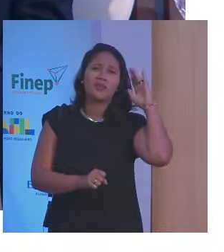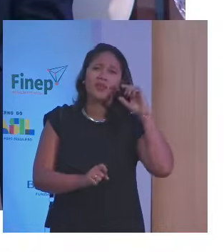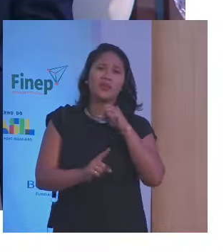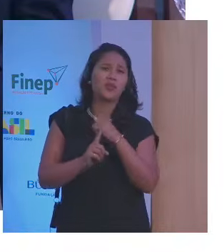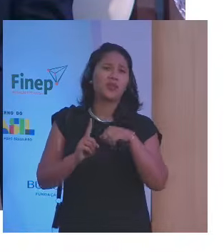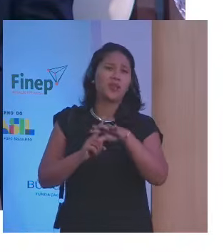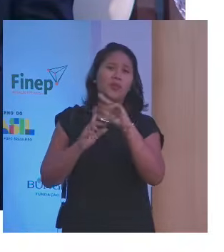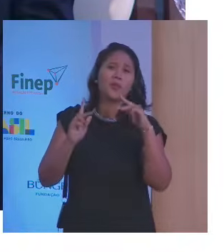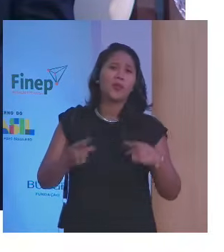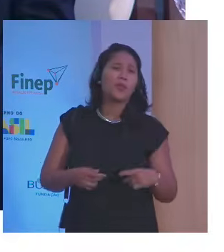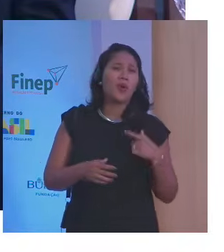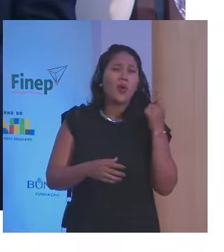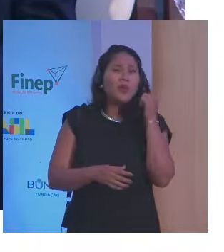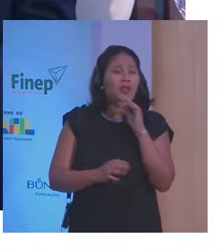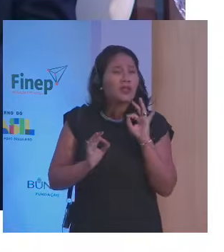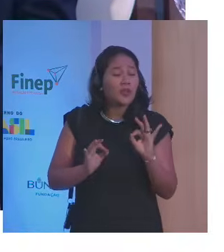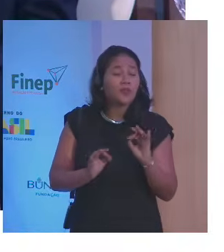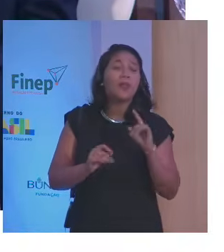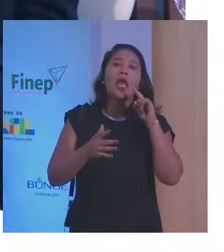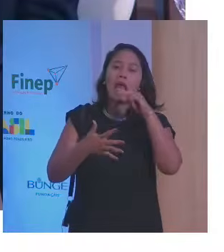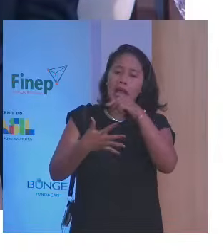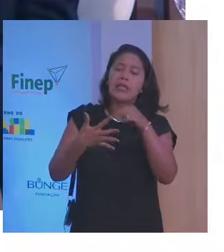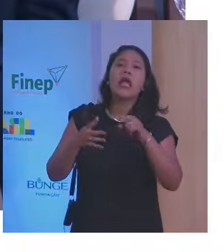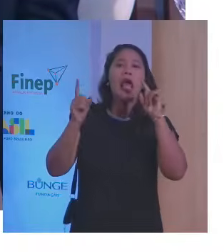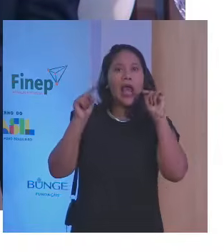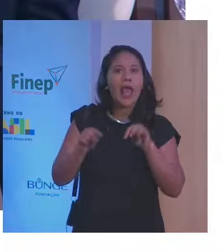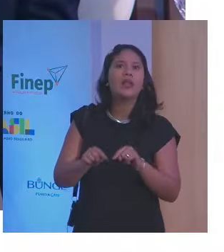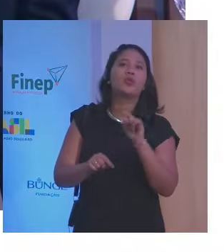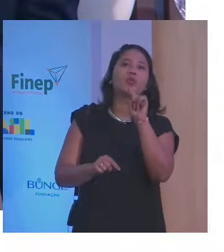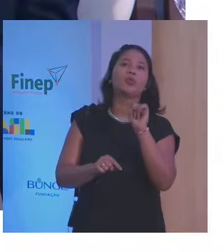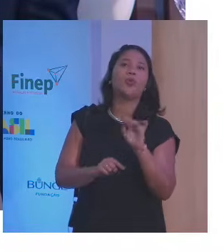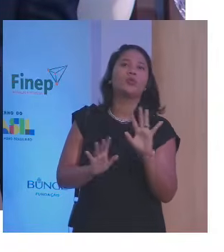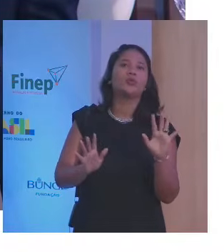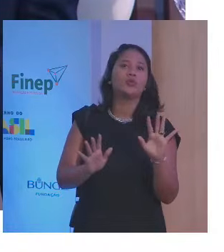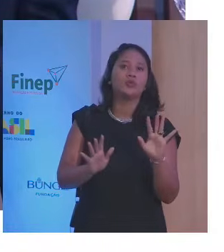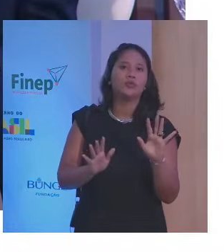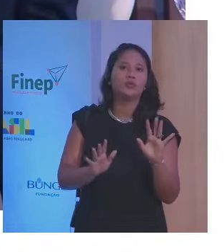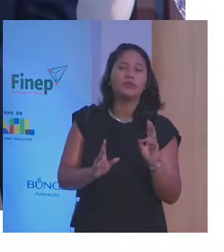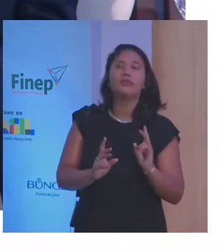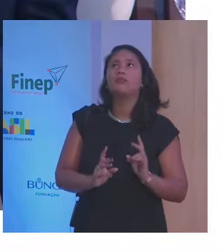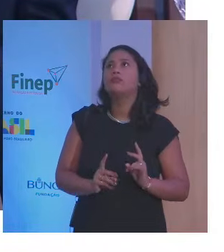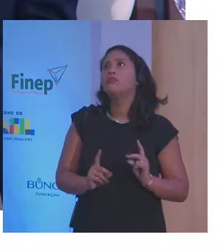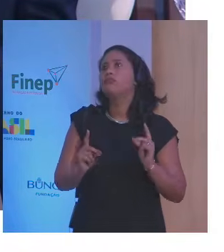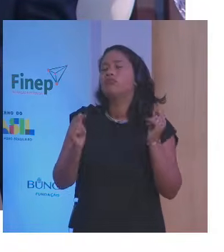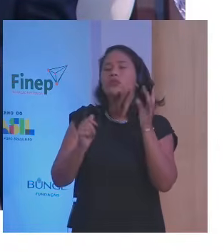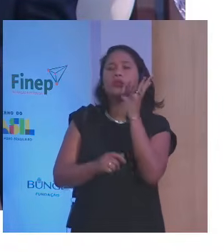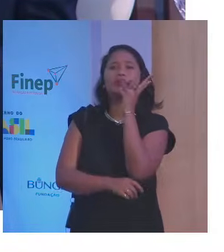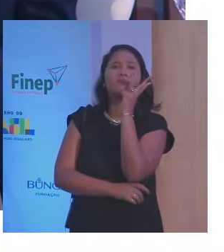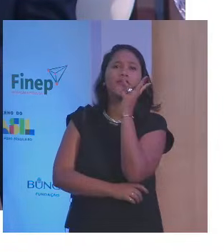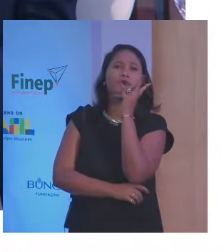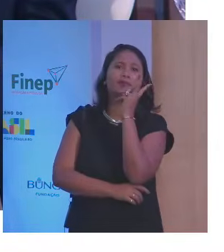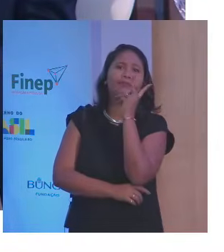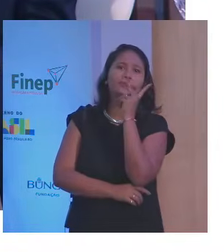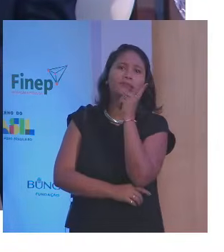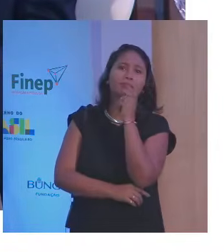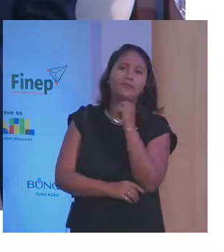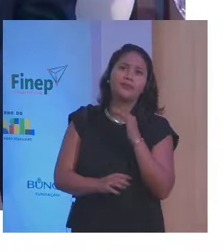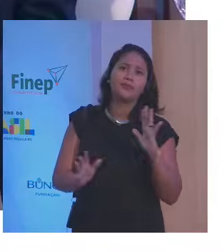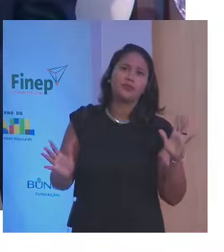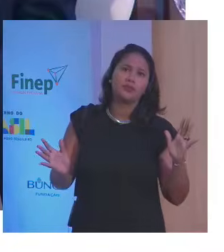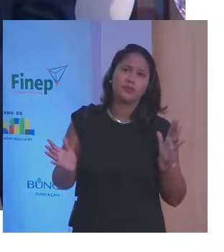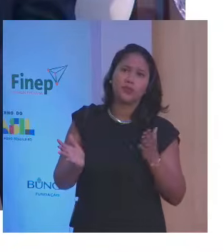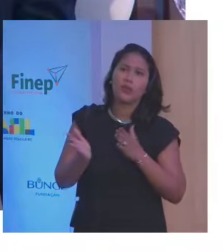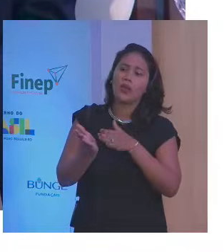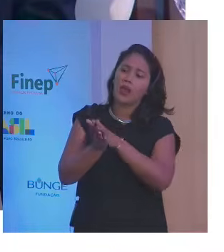humanidades chegar numa função e falar, diplomacia científica é, 2 pontos. Isso vai demorar, a menos que o seja um paper